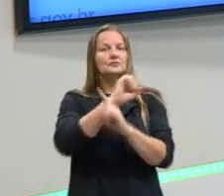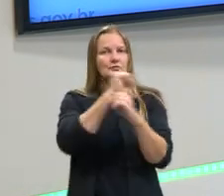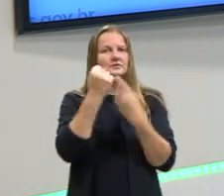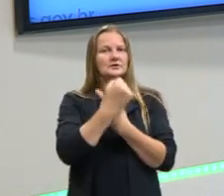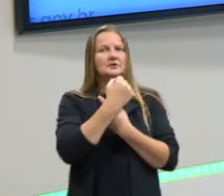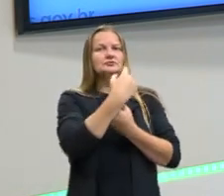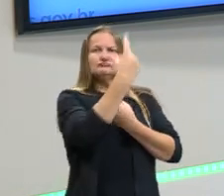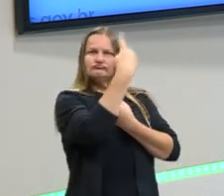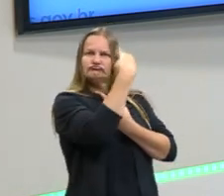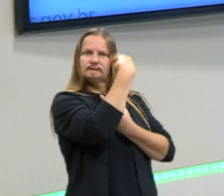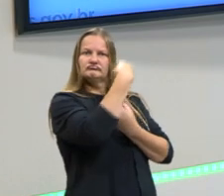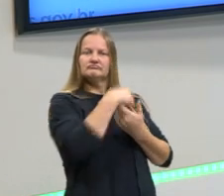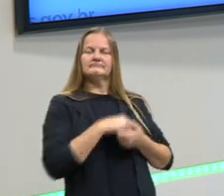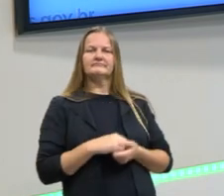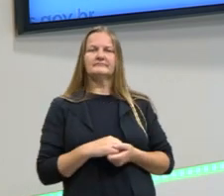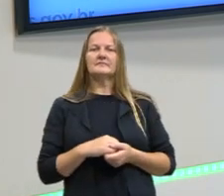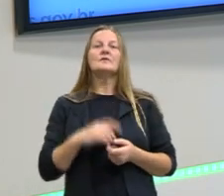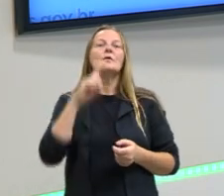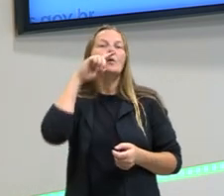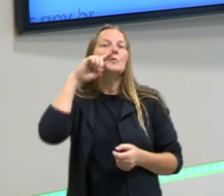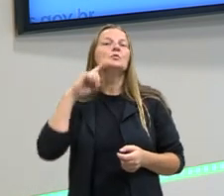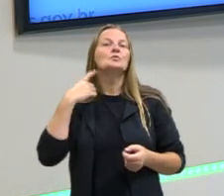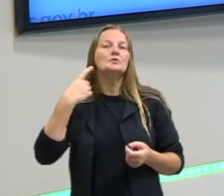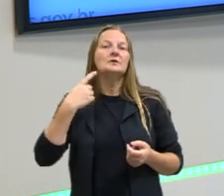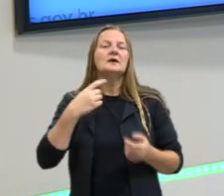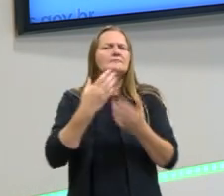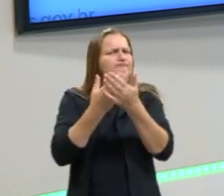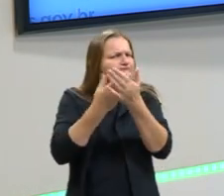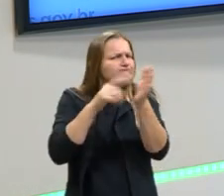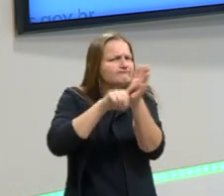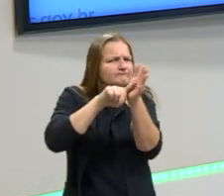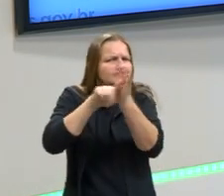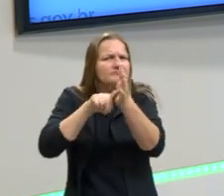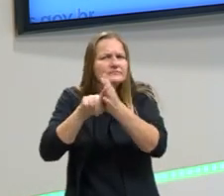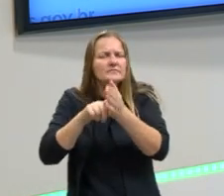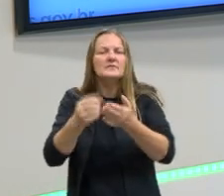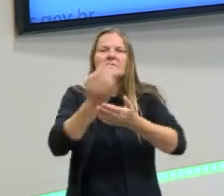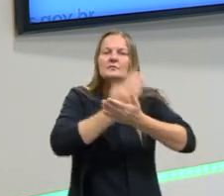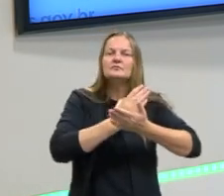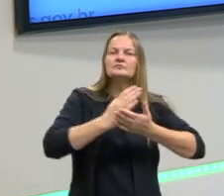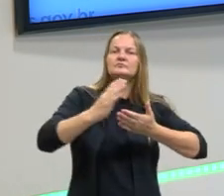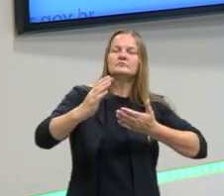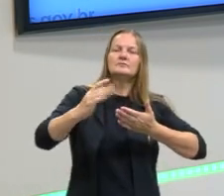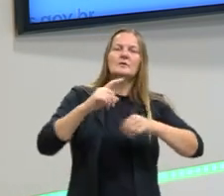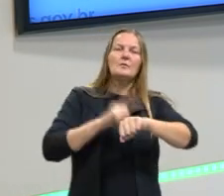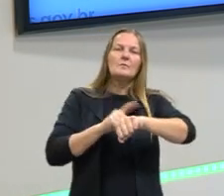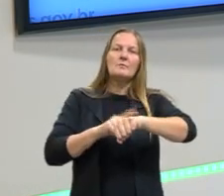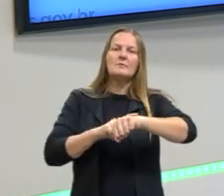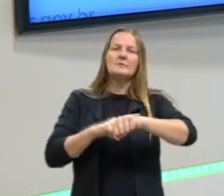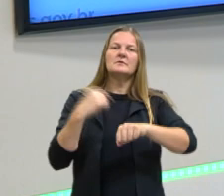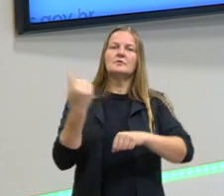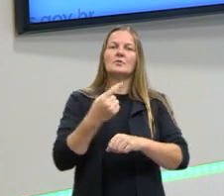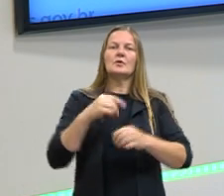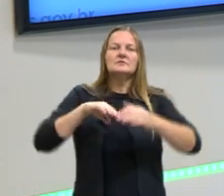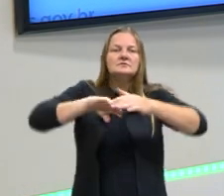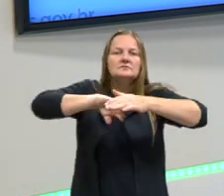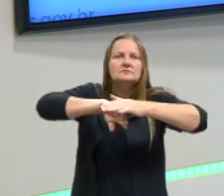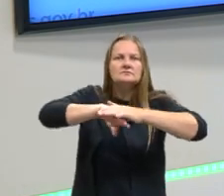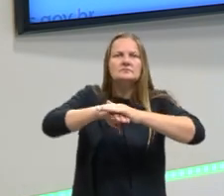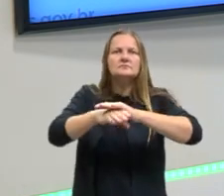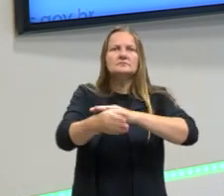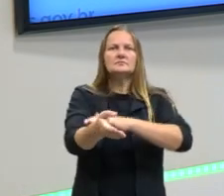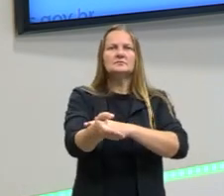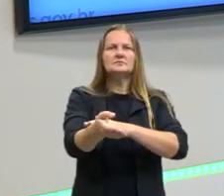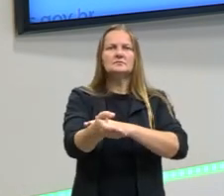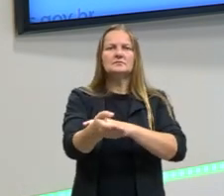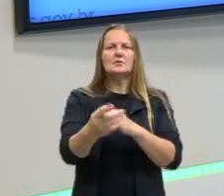aí que o Mc do Caio vai entrar nessa questão vai estuda isso e a partir do momento que nós não nos adaptarmos o